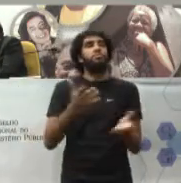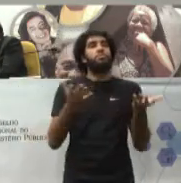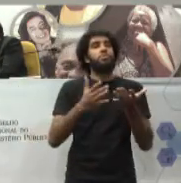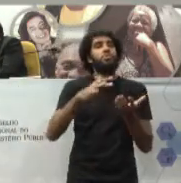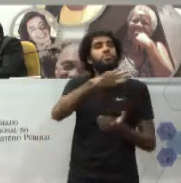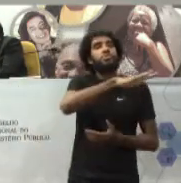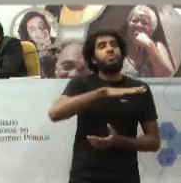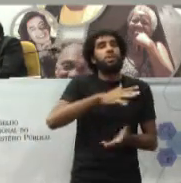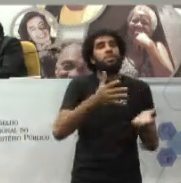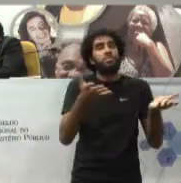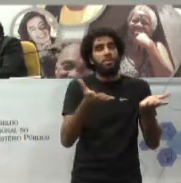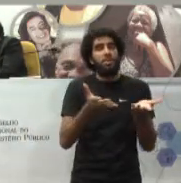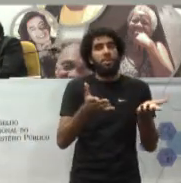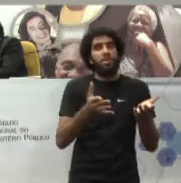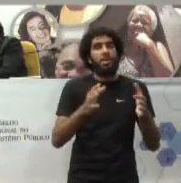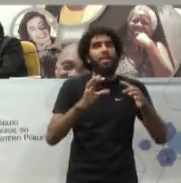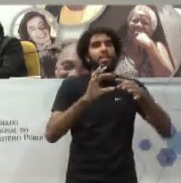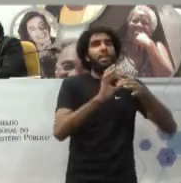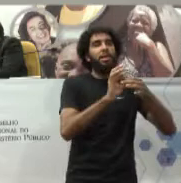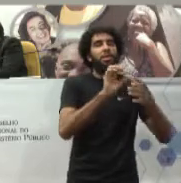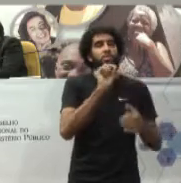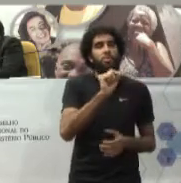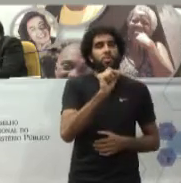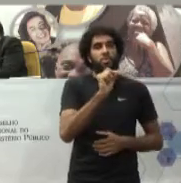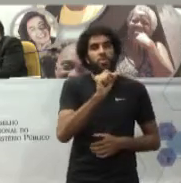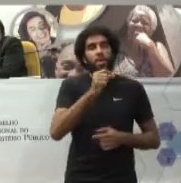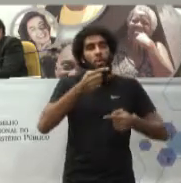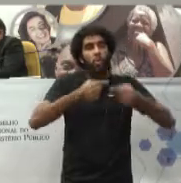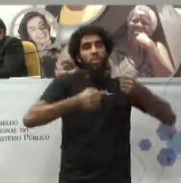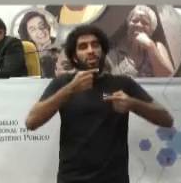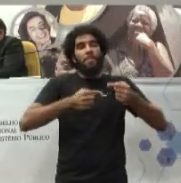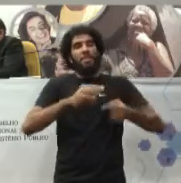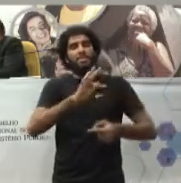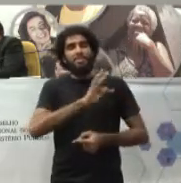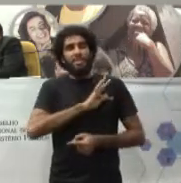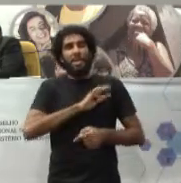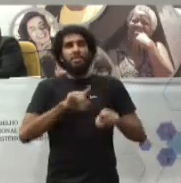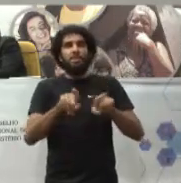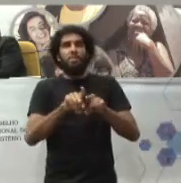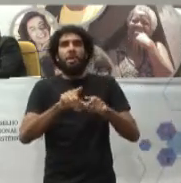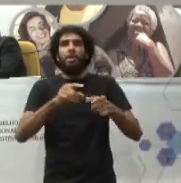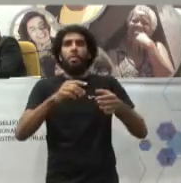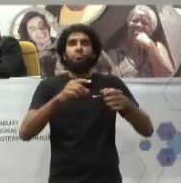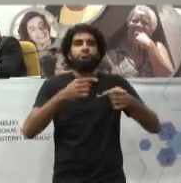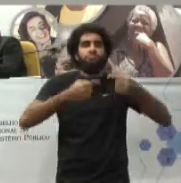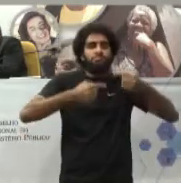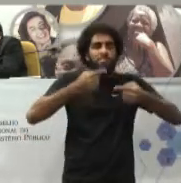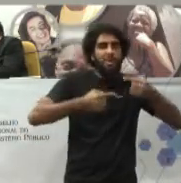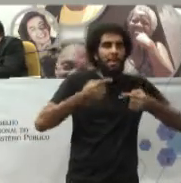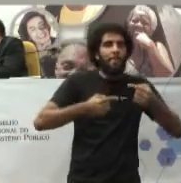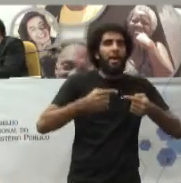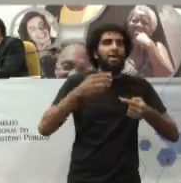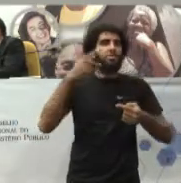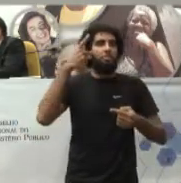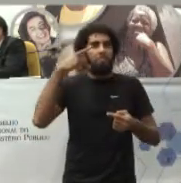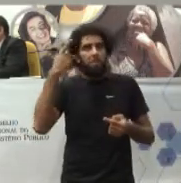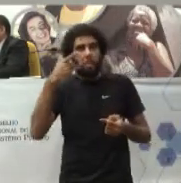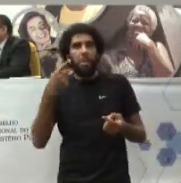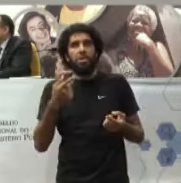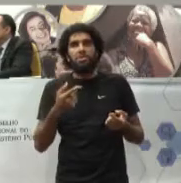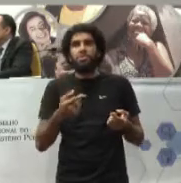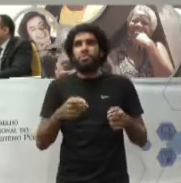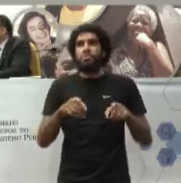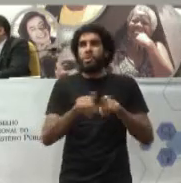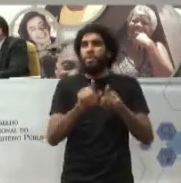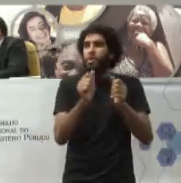aliando o debate técnico o debate político o debate com a